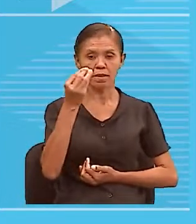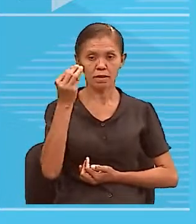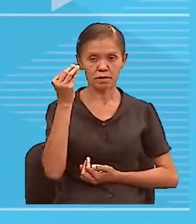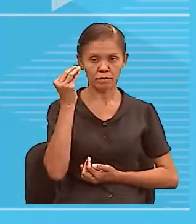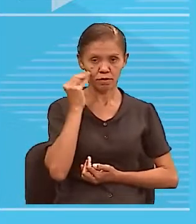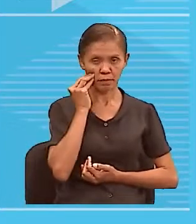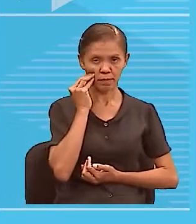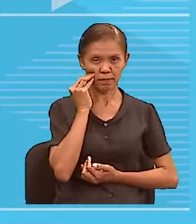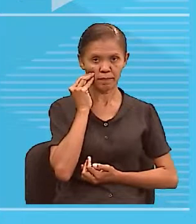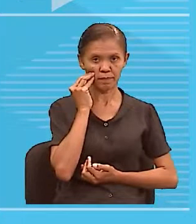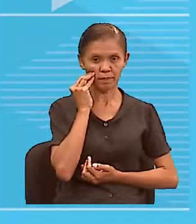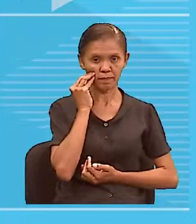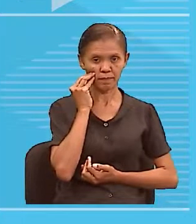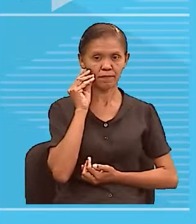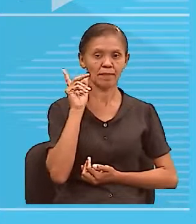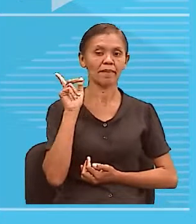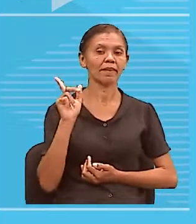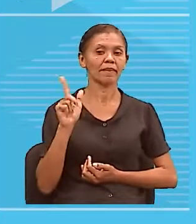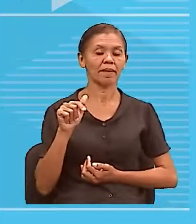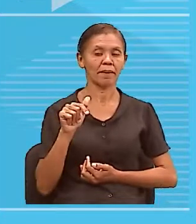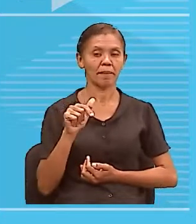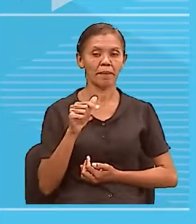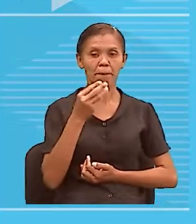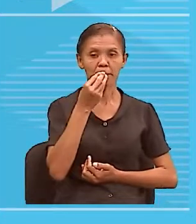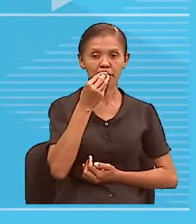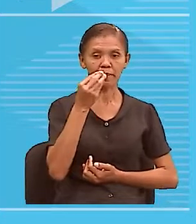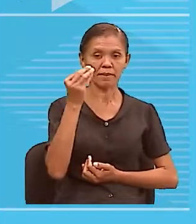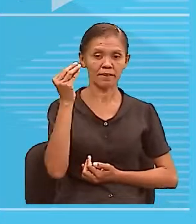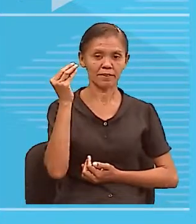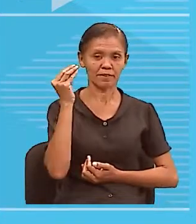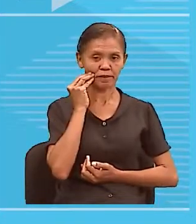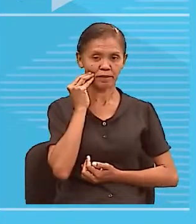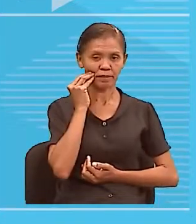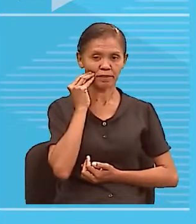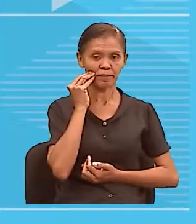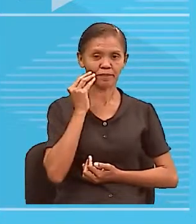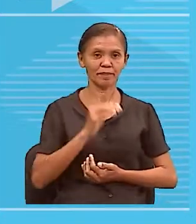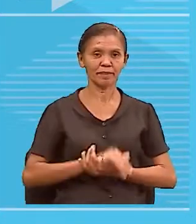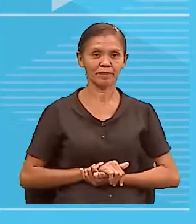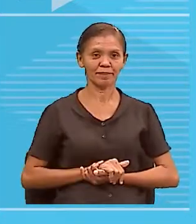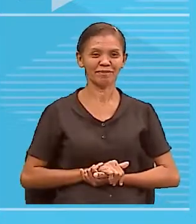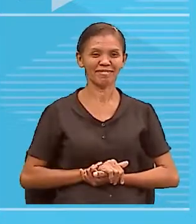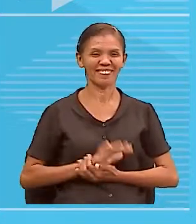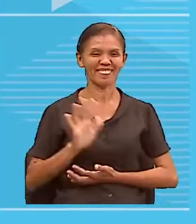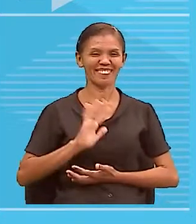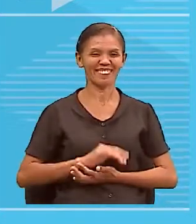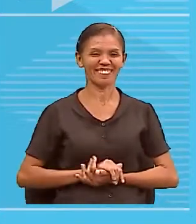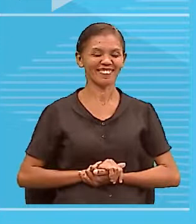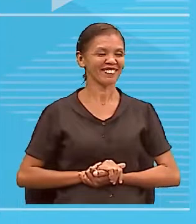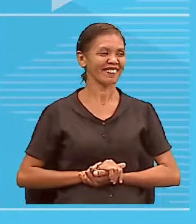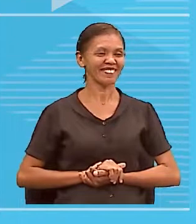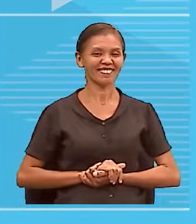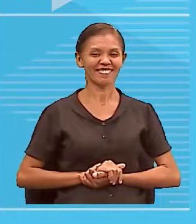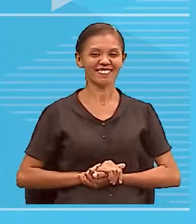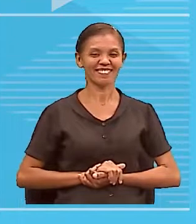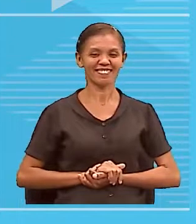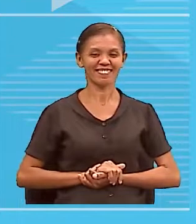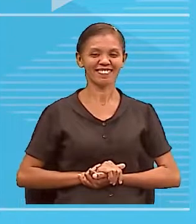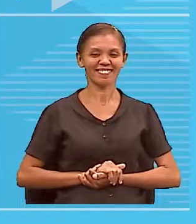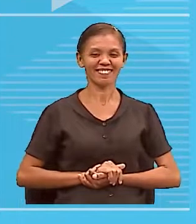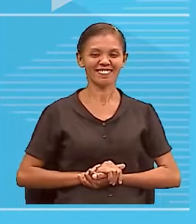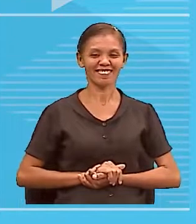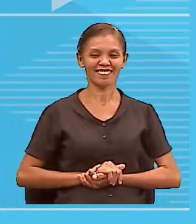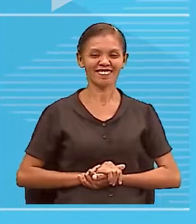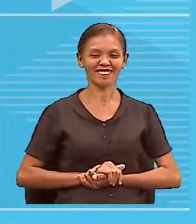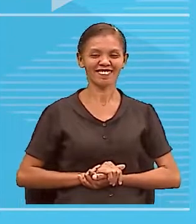e beija-me não é assim beija-me É eu sei que é mais comum as pessoas falarem